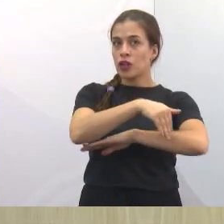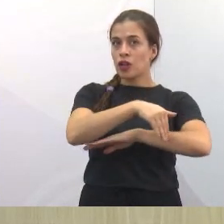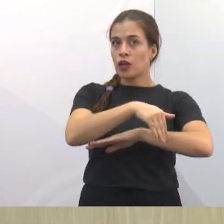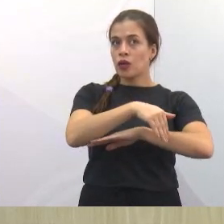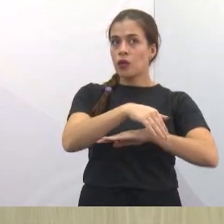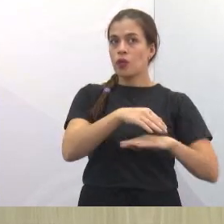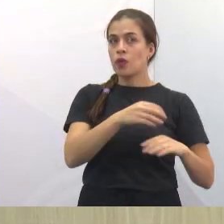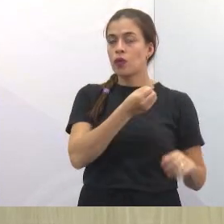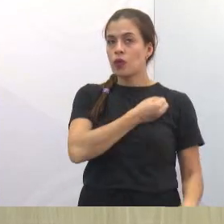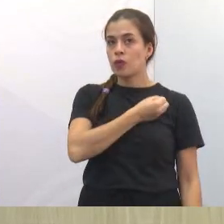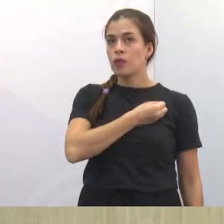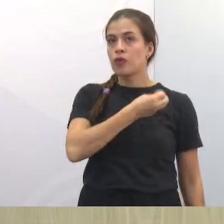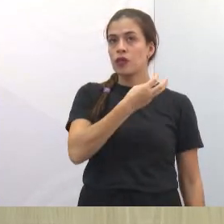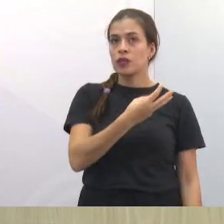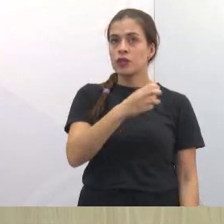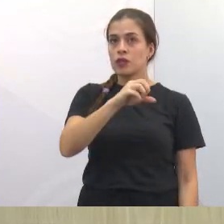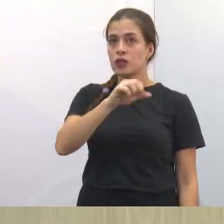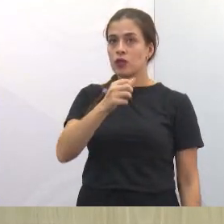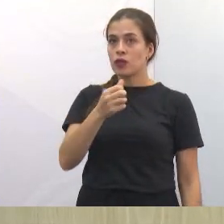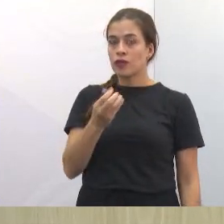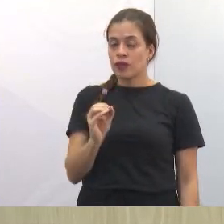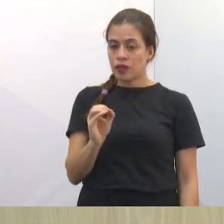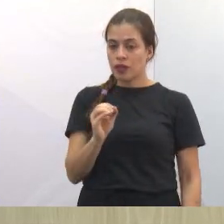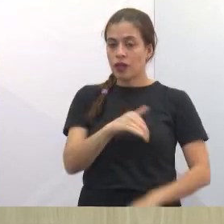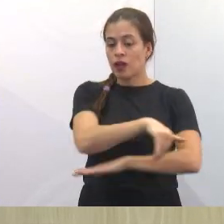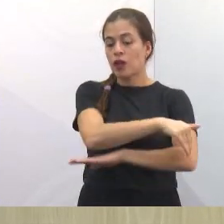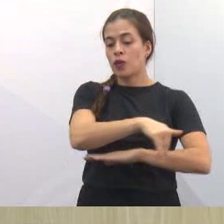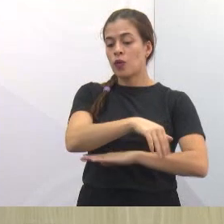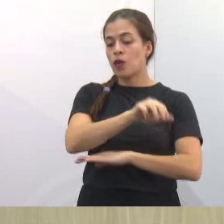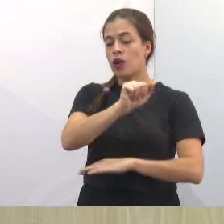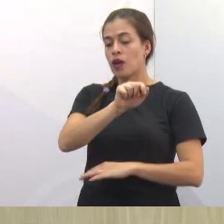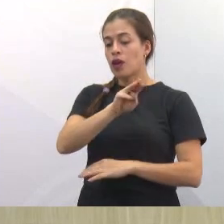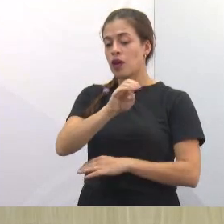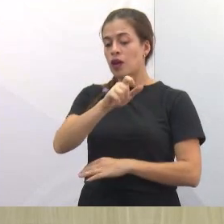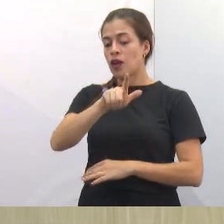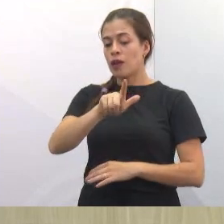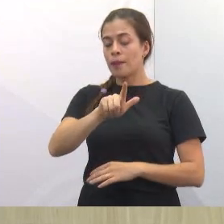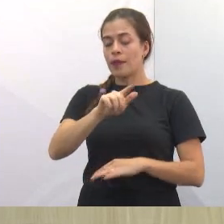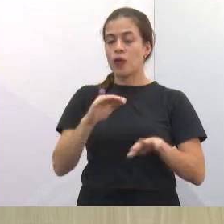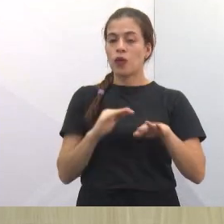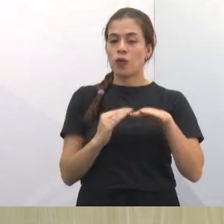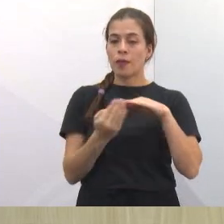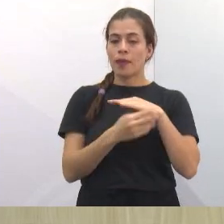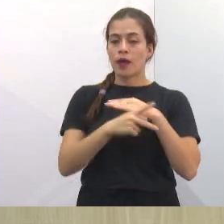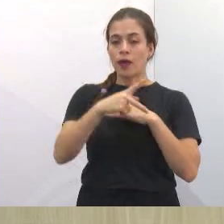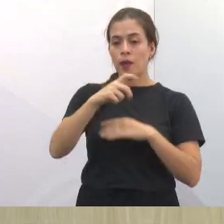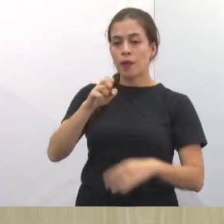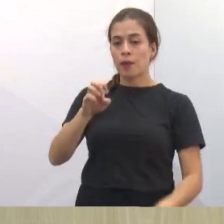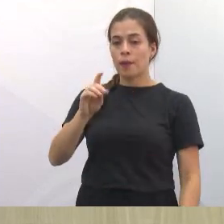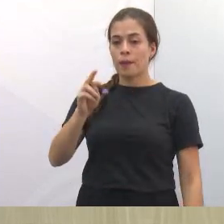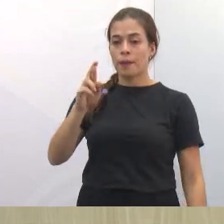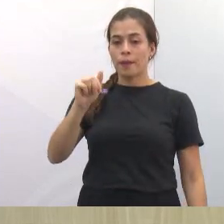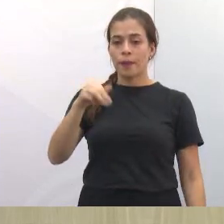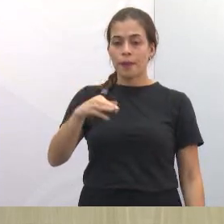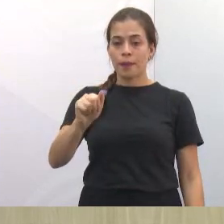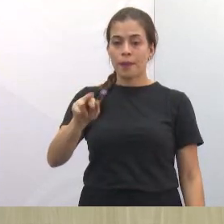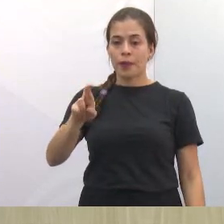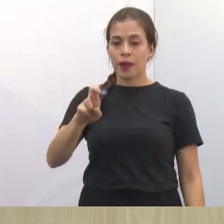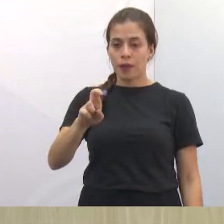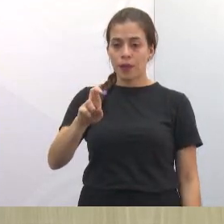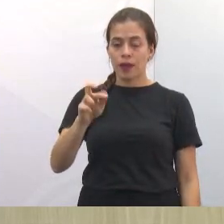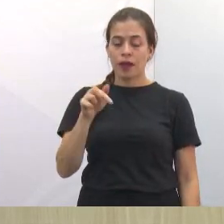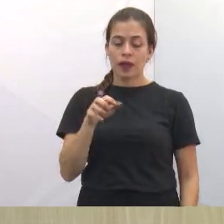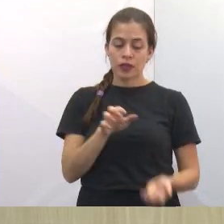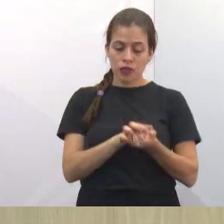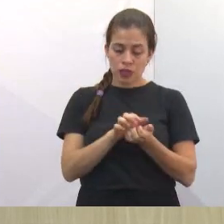390 da rua Abel da Silva Ramos, no Jardim Pedramar, nesse município.